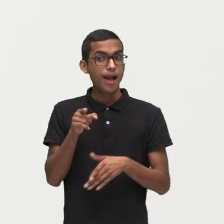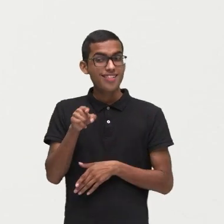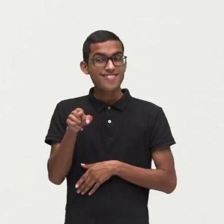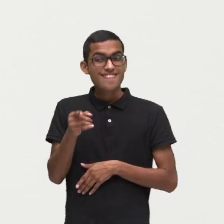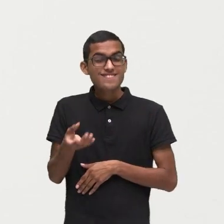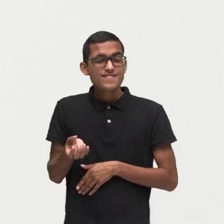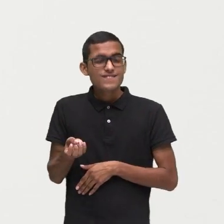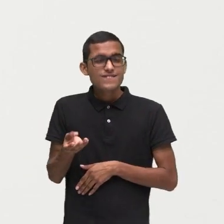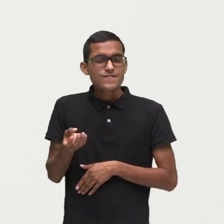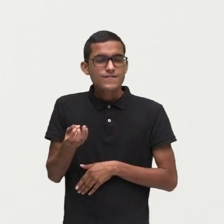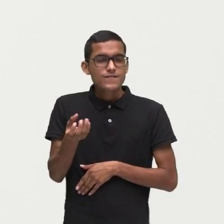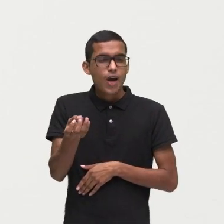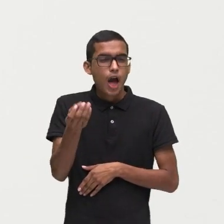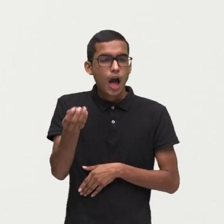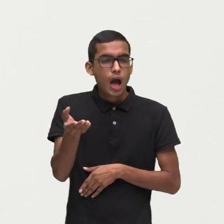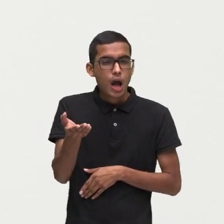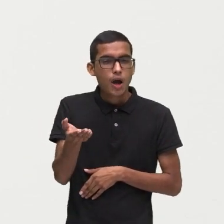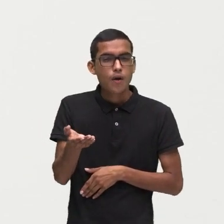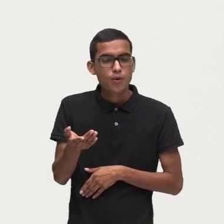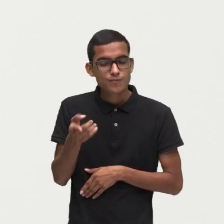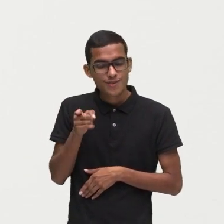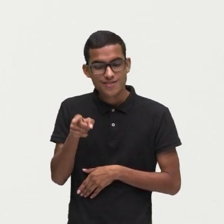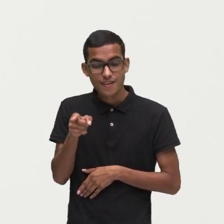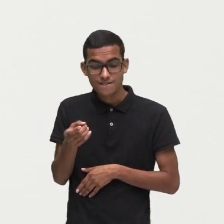viajaram, né? No trem à